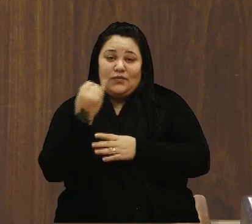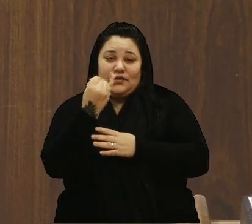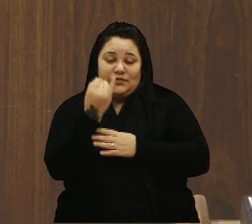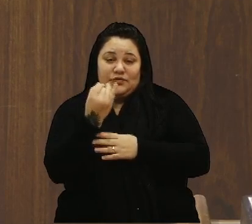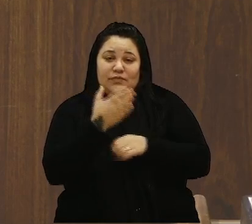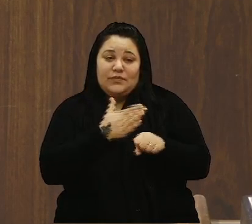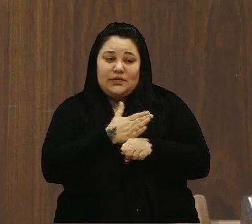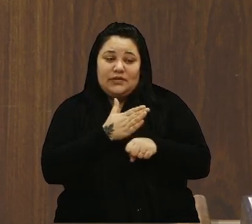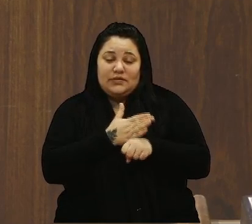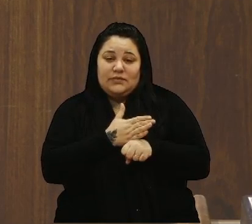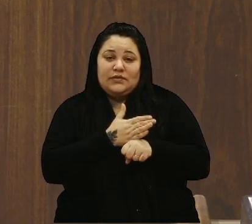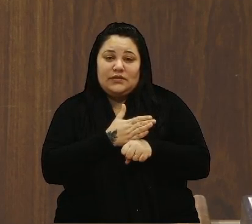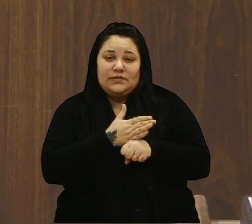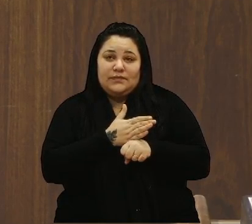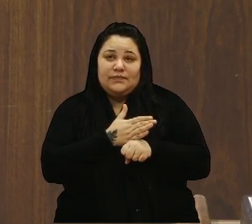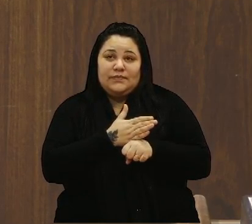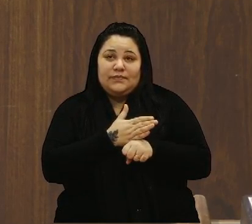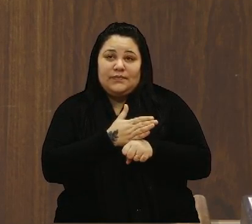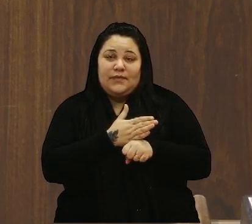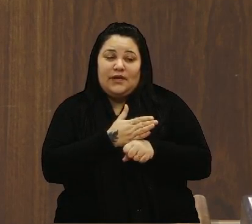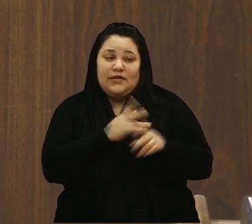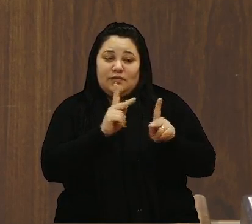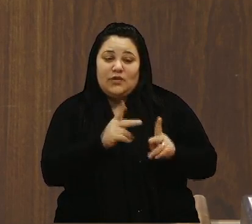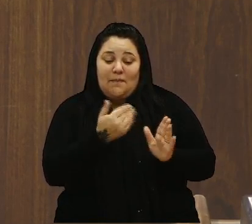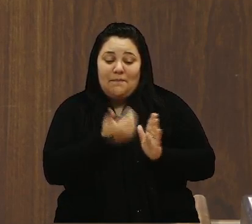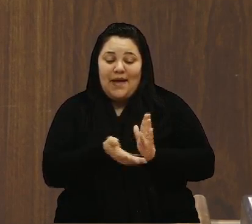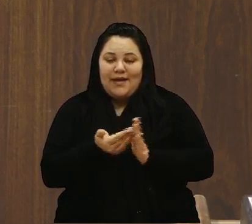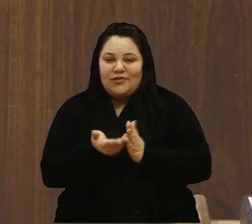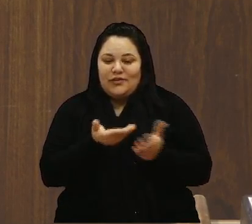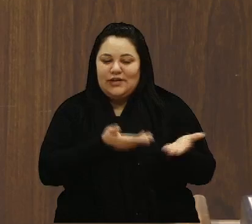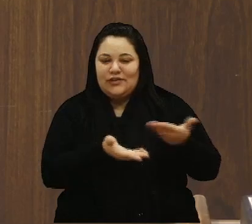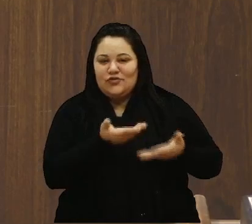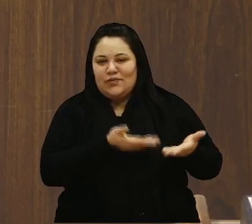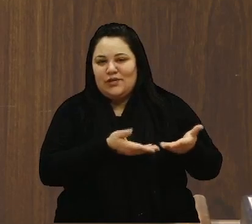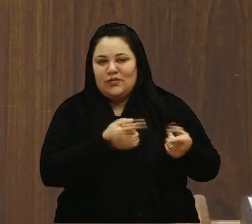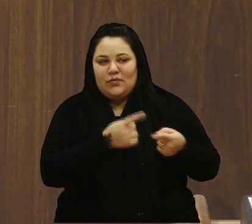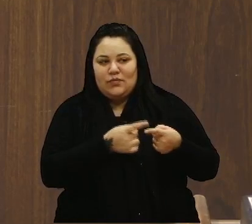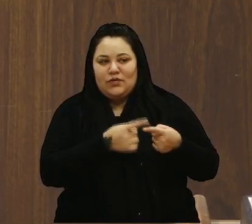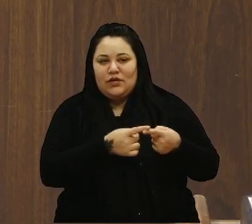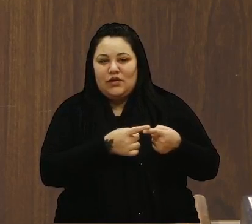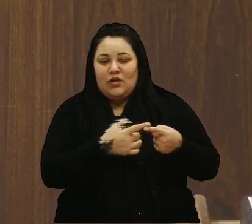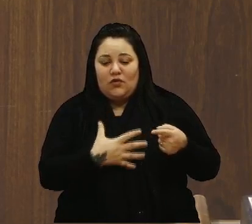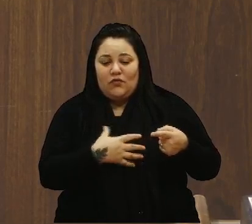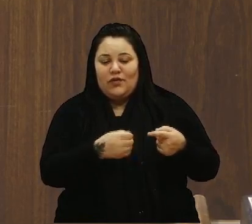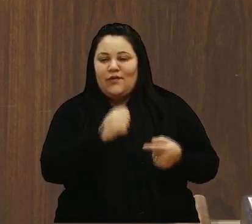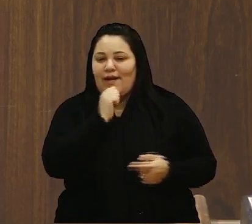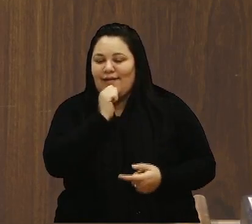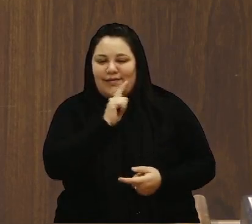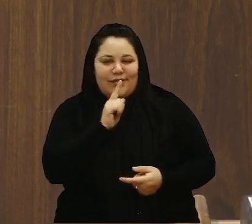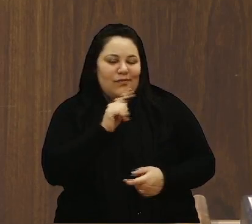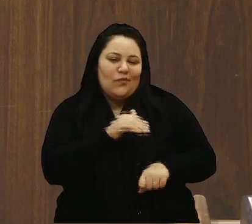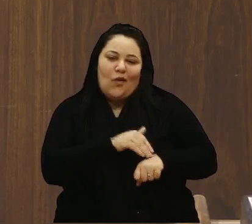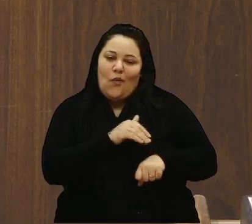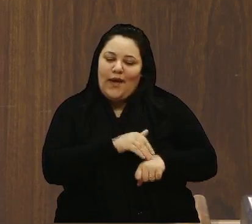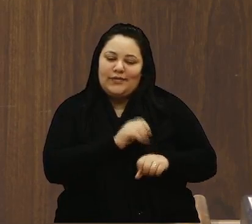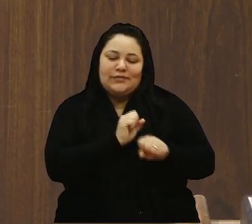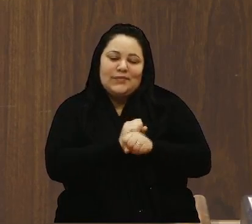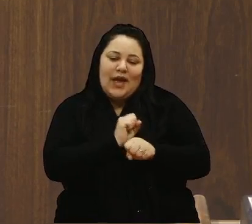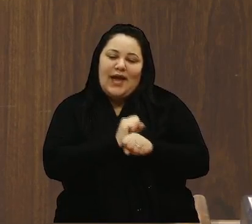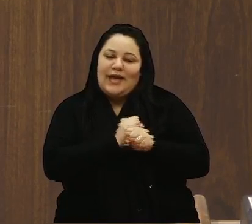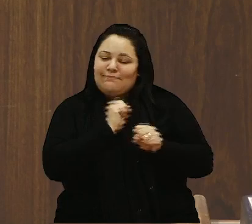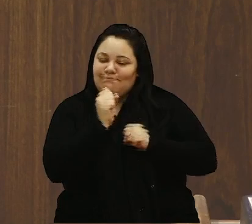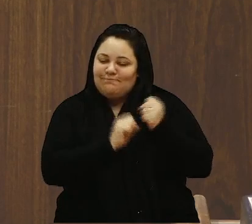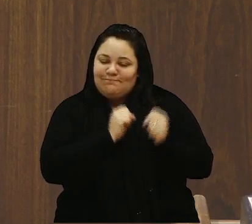das pessoas que perdem as suas consultas, a situação do filho não suportar aquela espera, ou netas